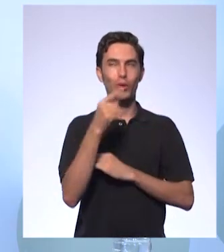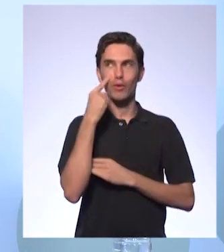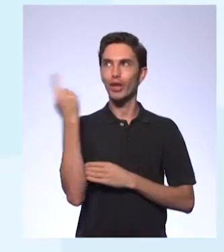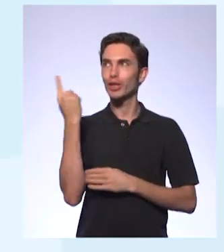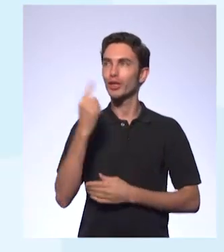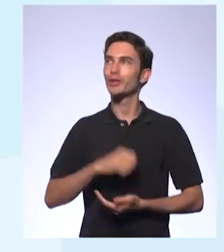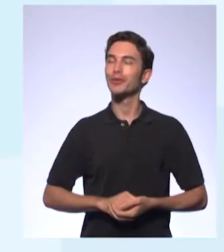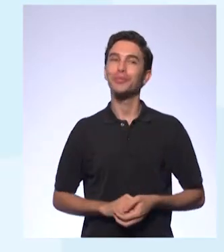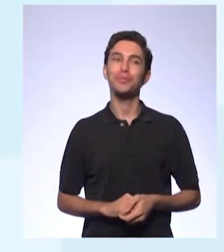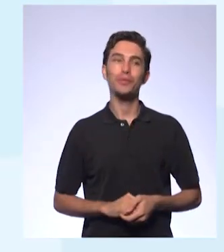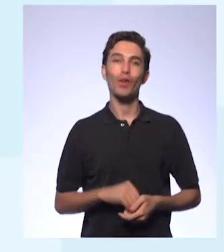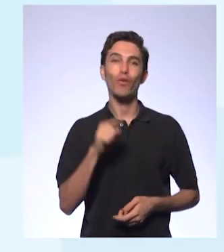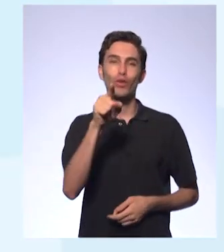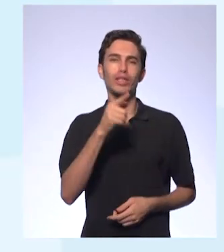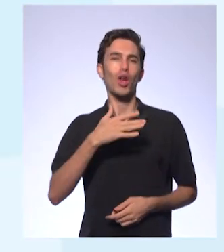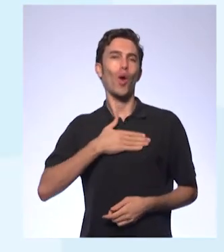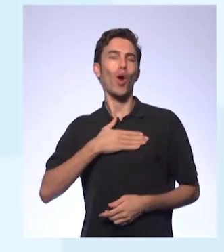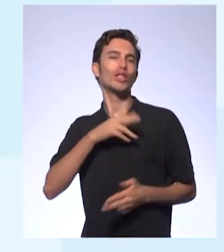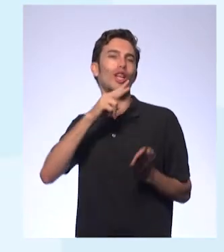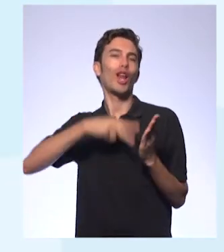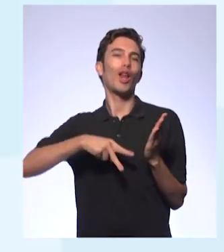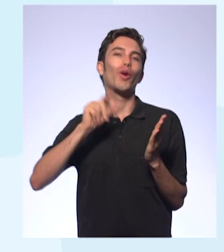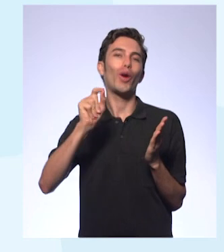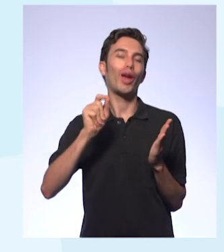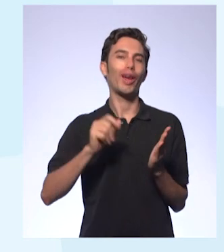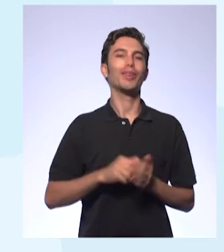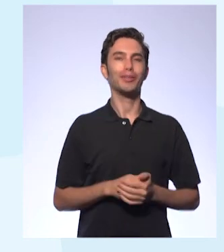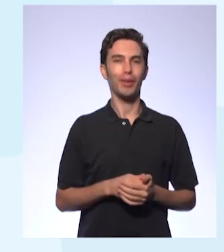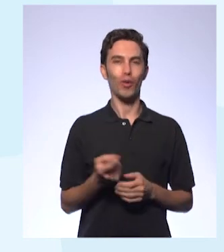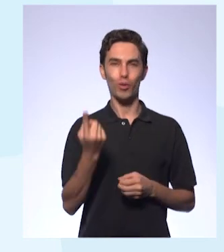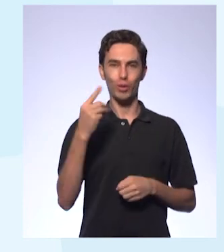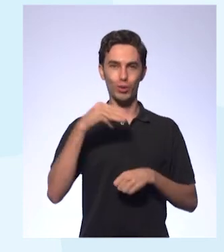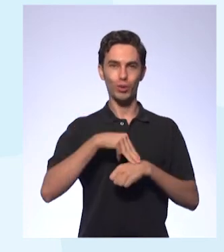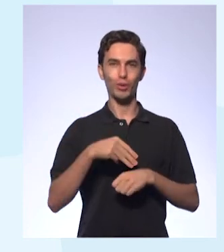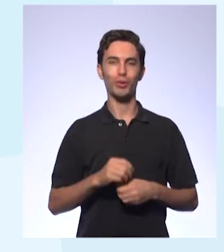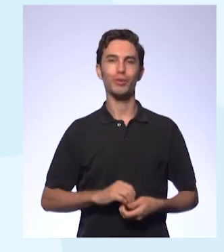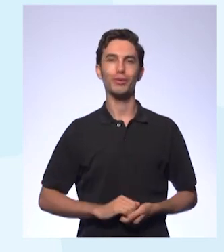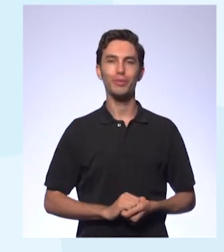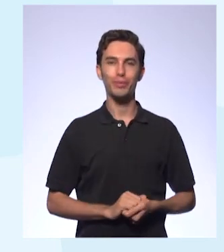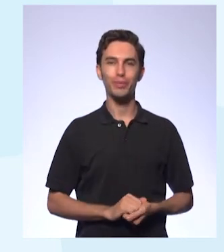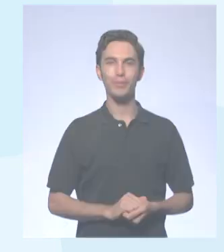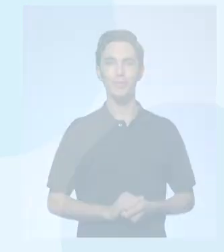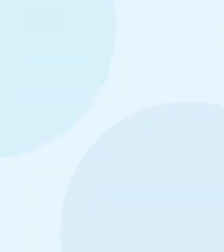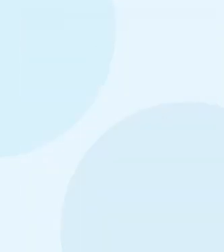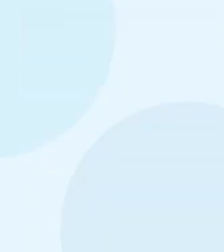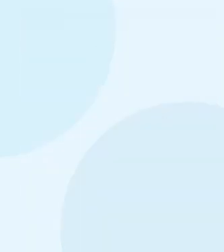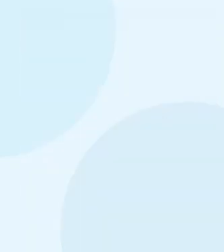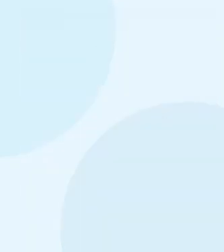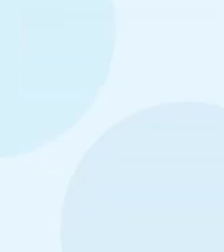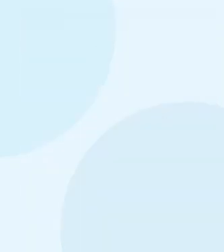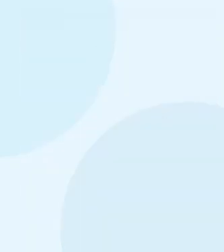você gosta de ler? Por aí é um caminho. 1 minuto e a gente já volta.